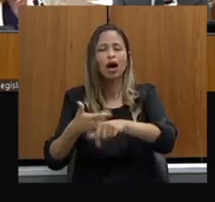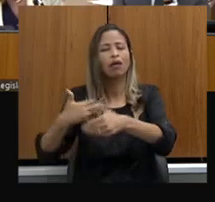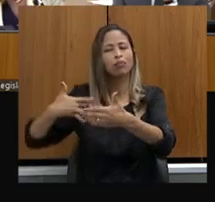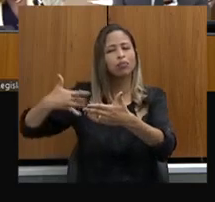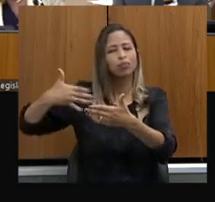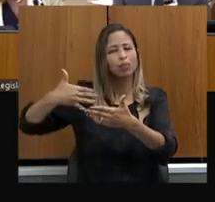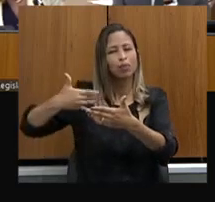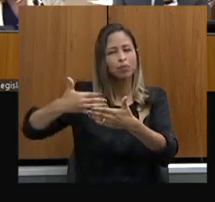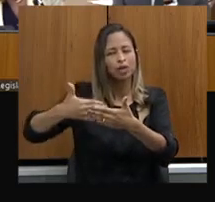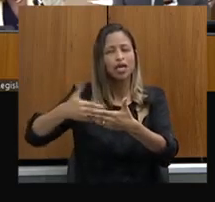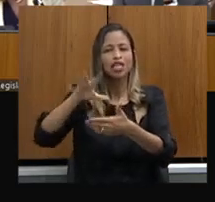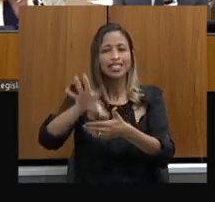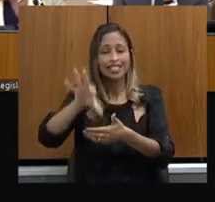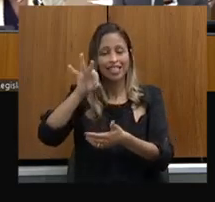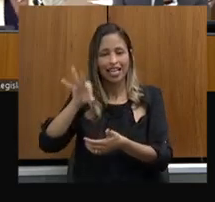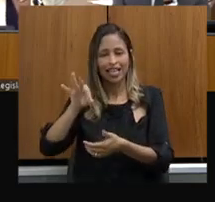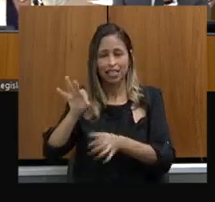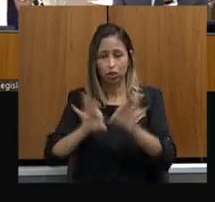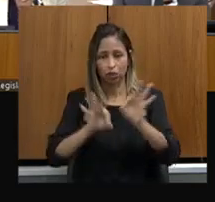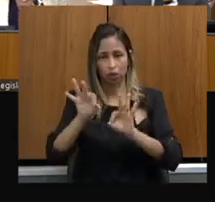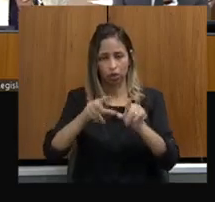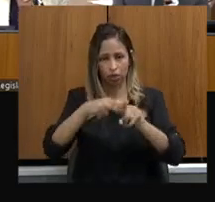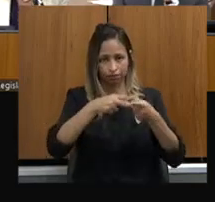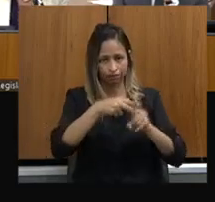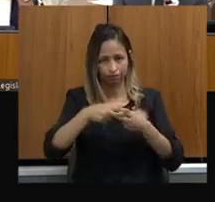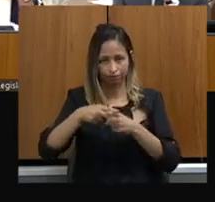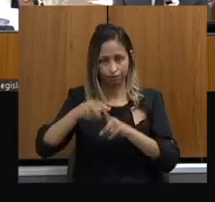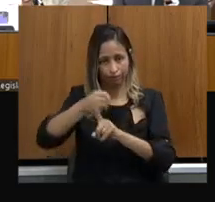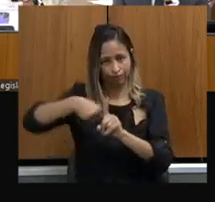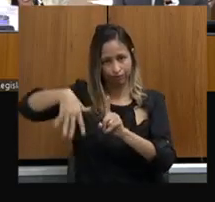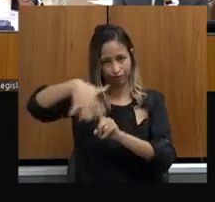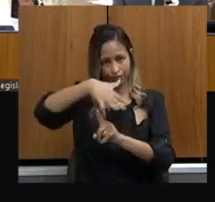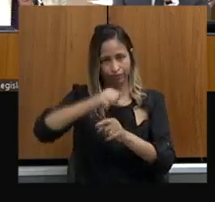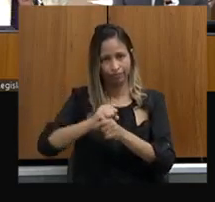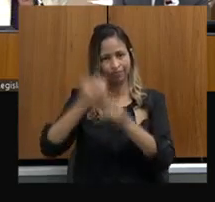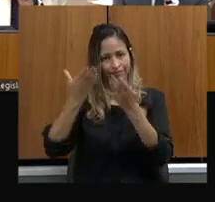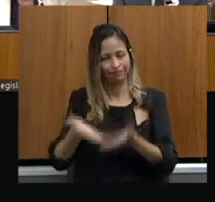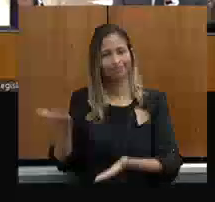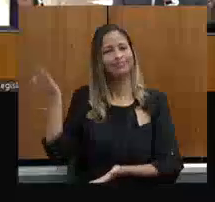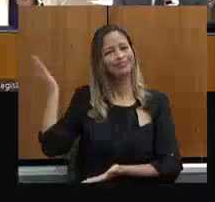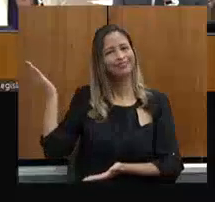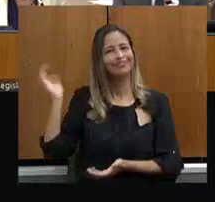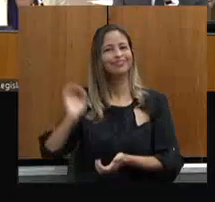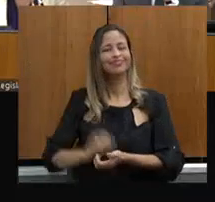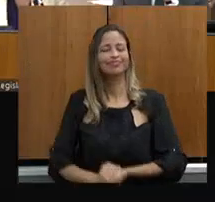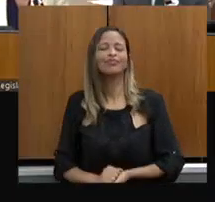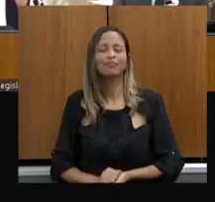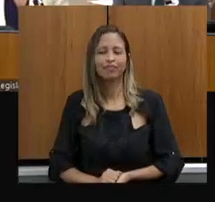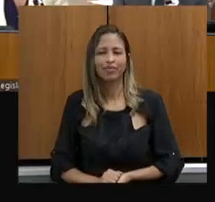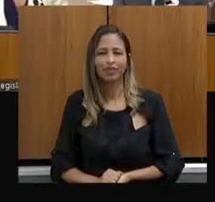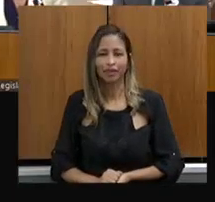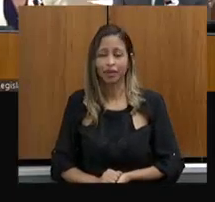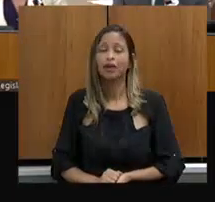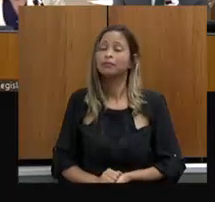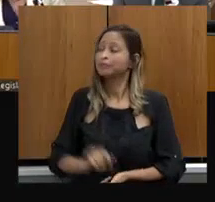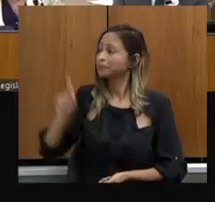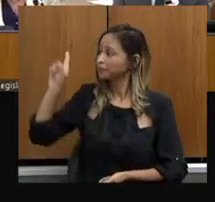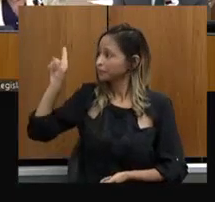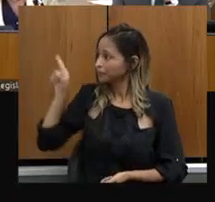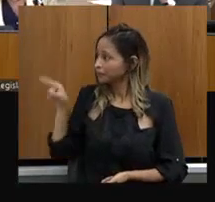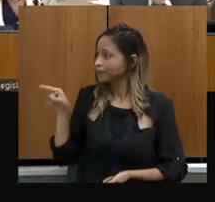para seleção e projetos de reparação socioeconômica pode passar por favor com relação